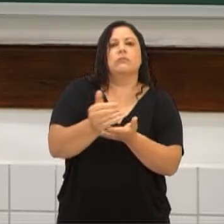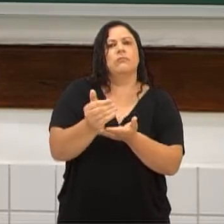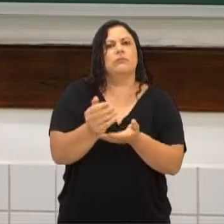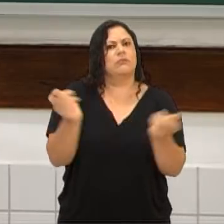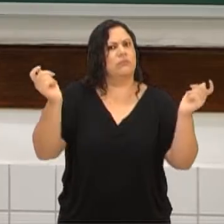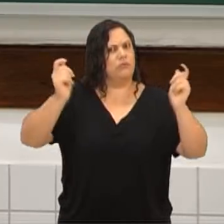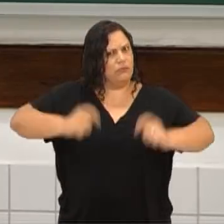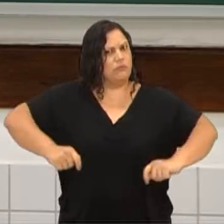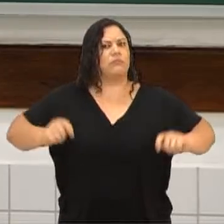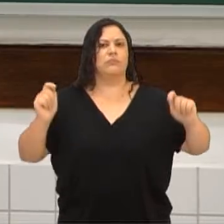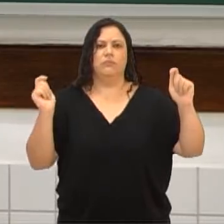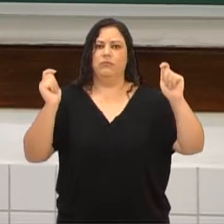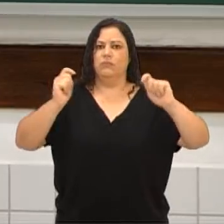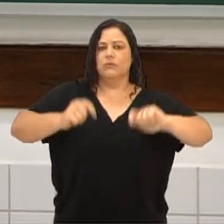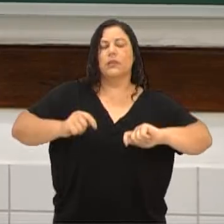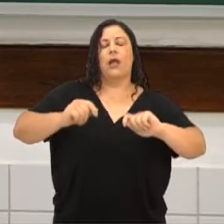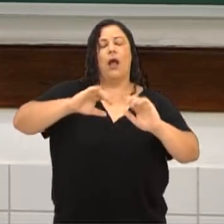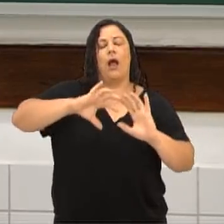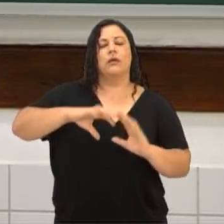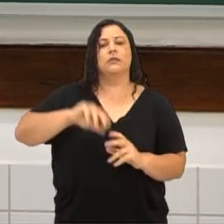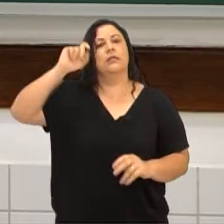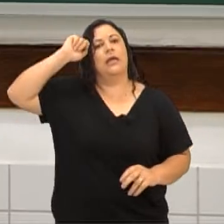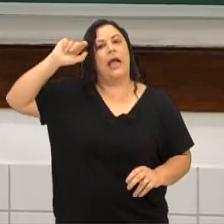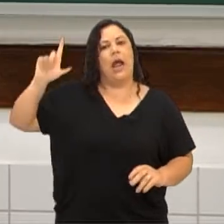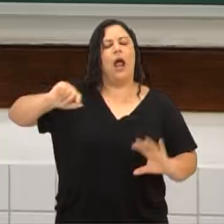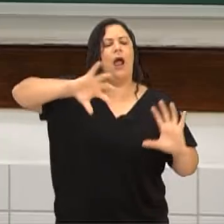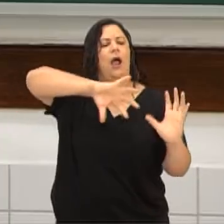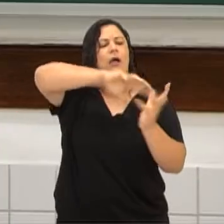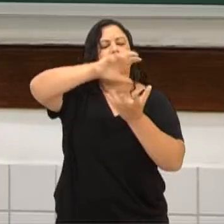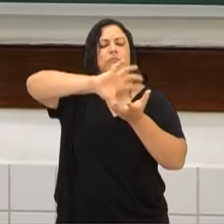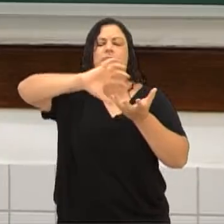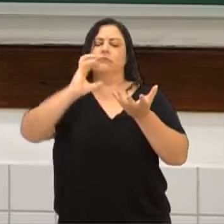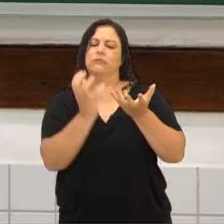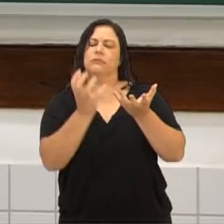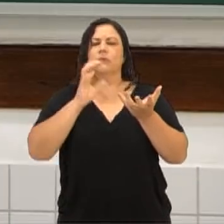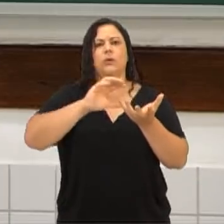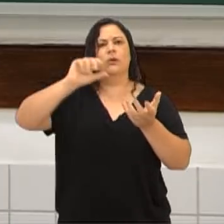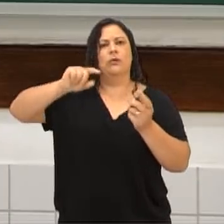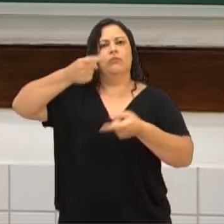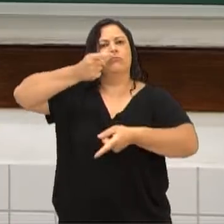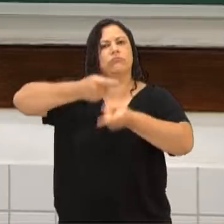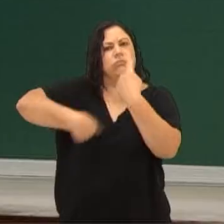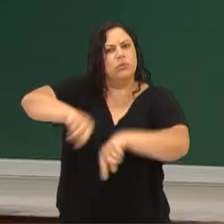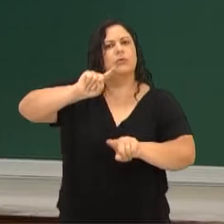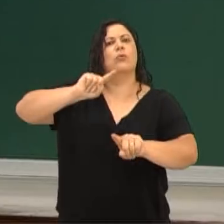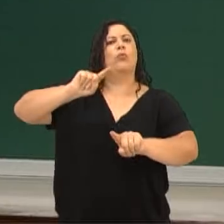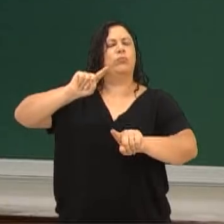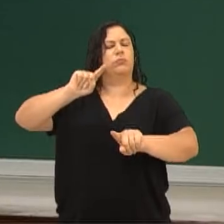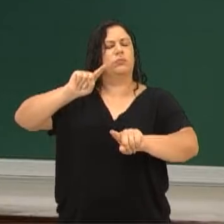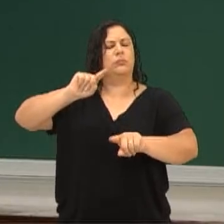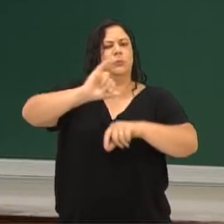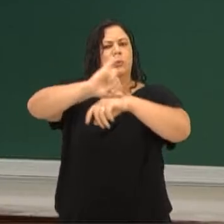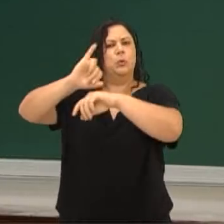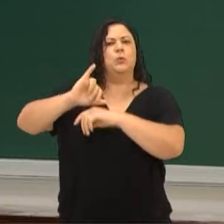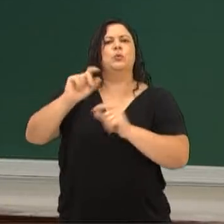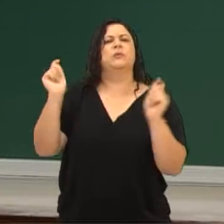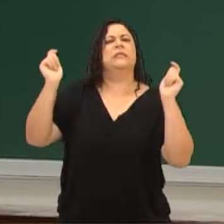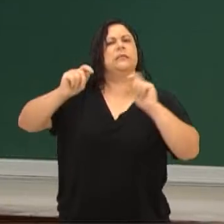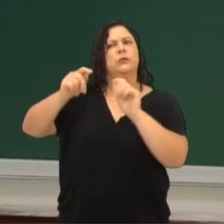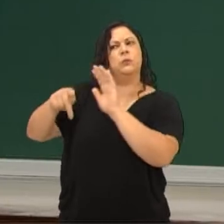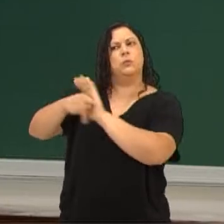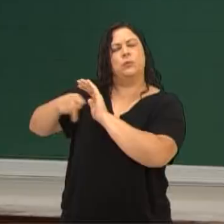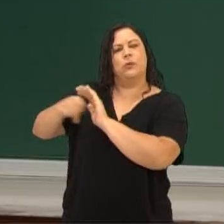podem trazer o continente africano a esse patamar, né, de se transformar no centro alimentar do